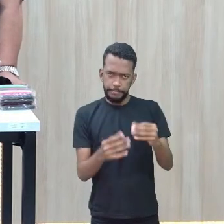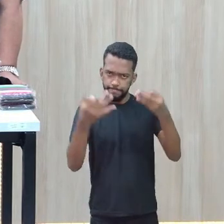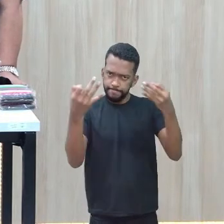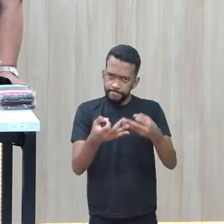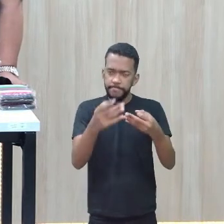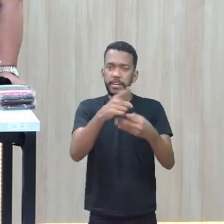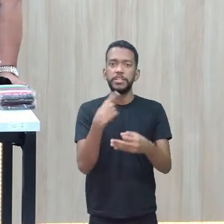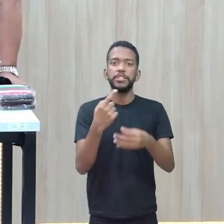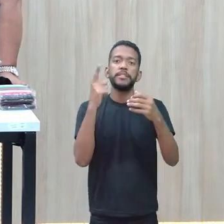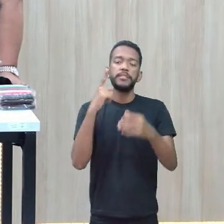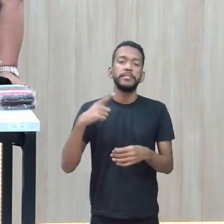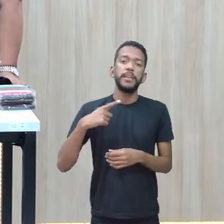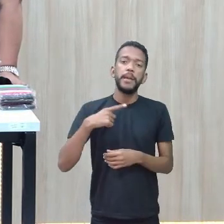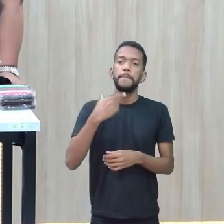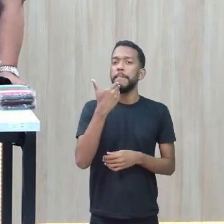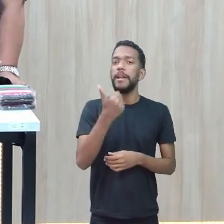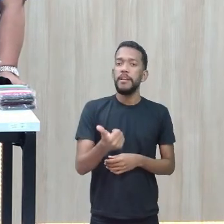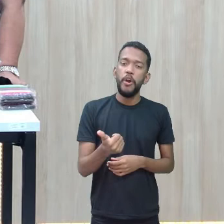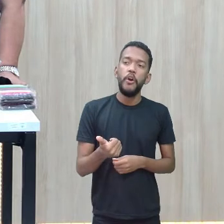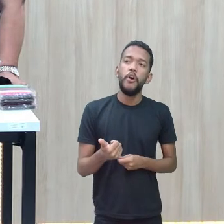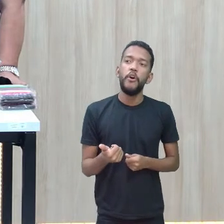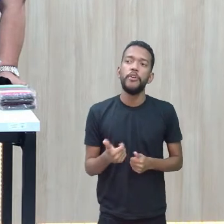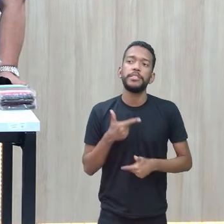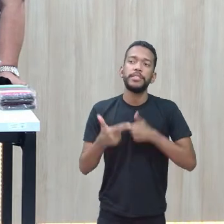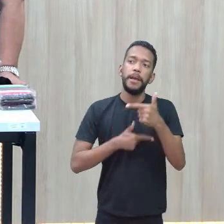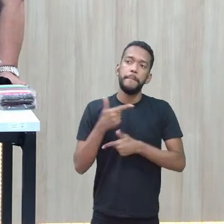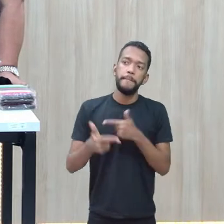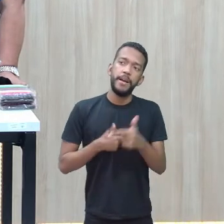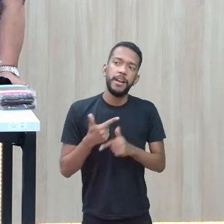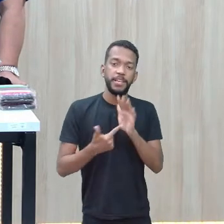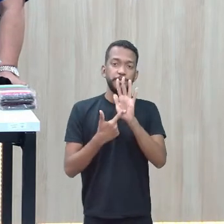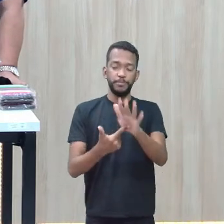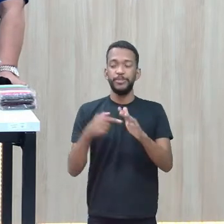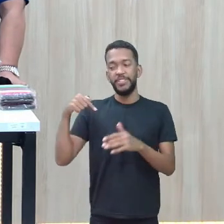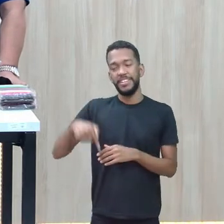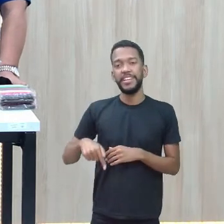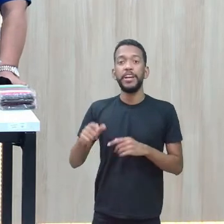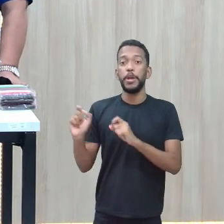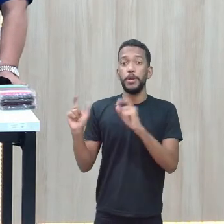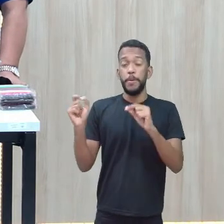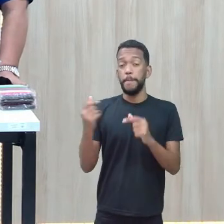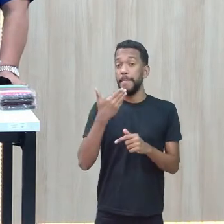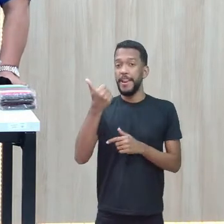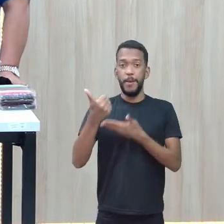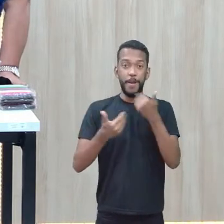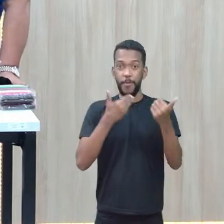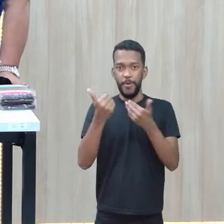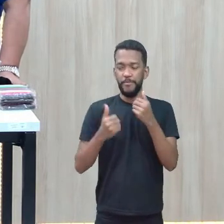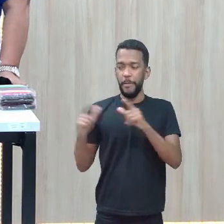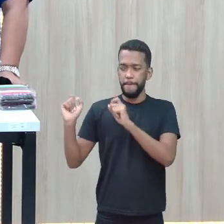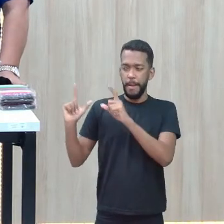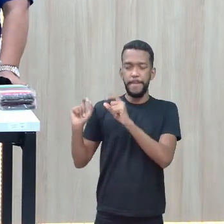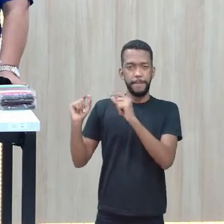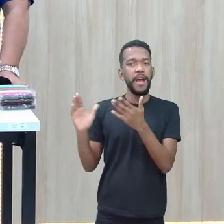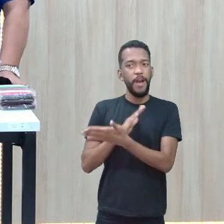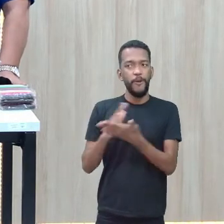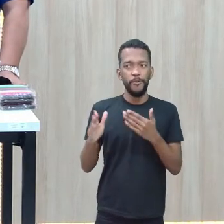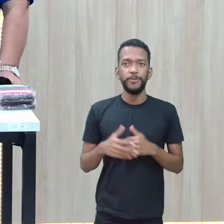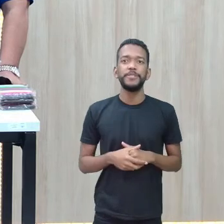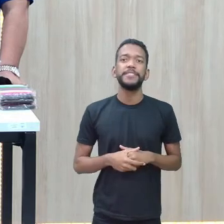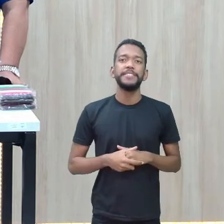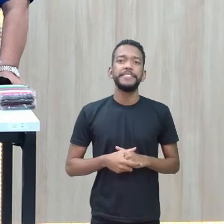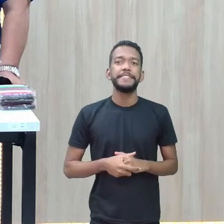que a gente tenha um melhor, né, trabalho exposto aqui. Os melhores. Vamos trazer aqui alguns